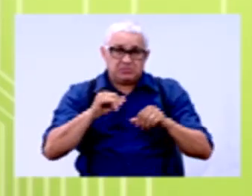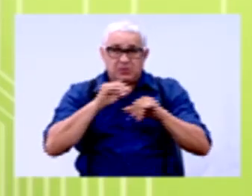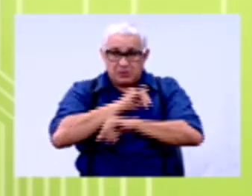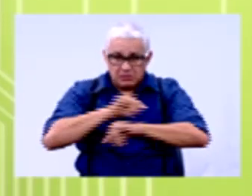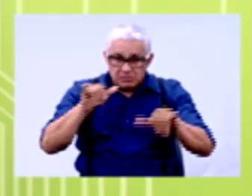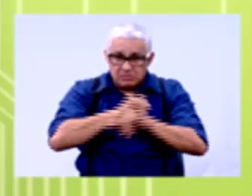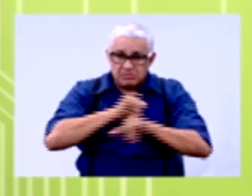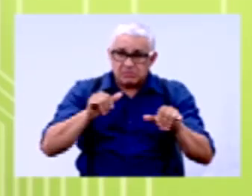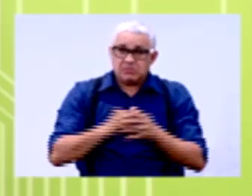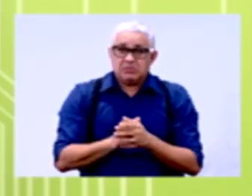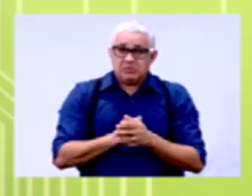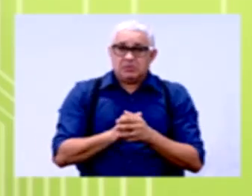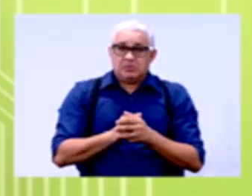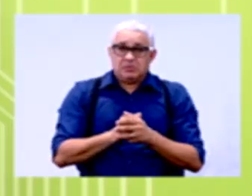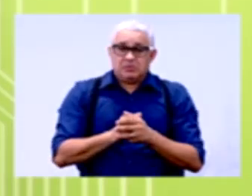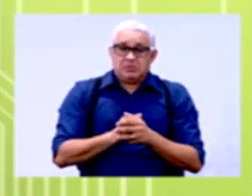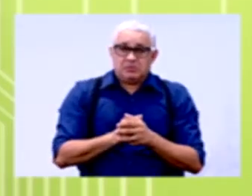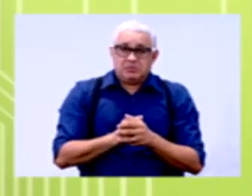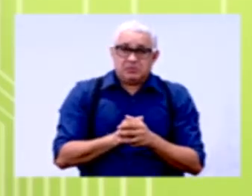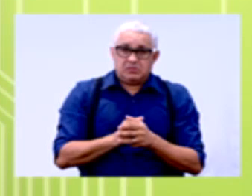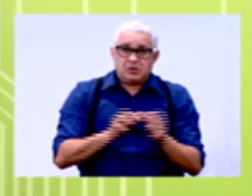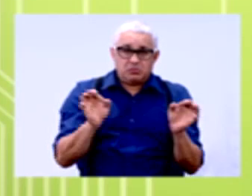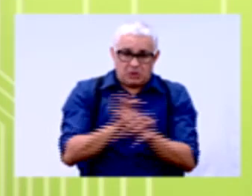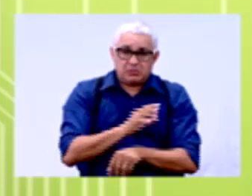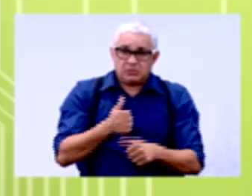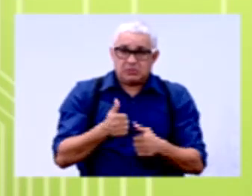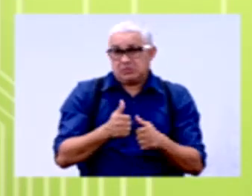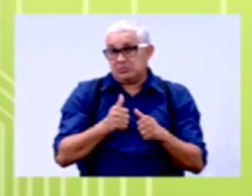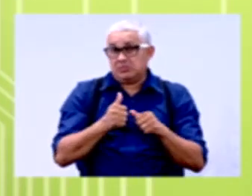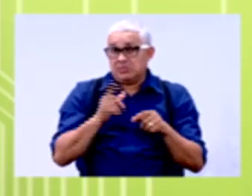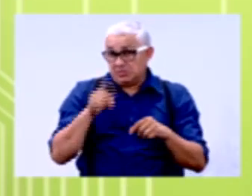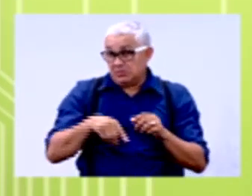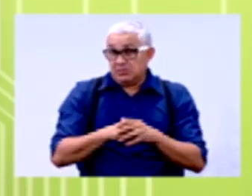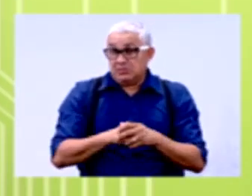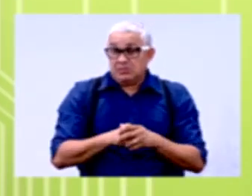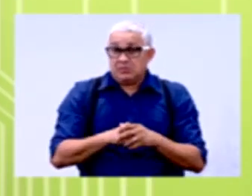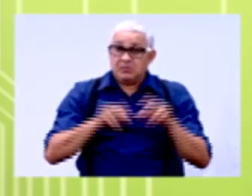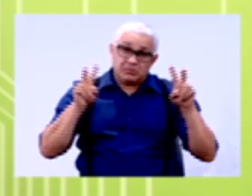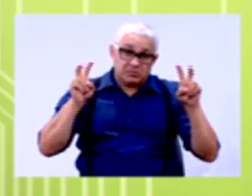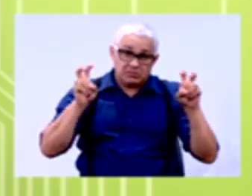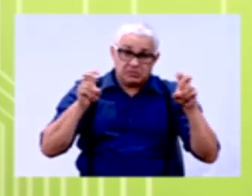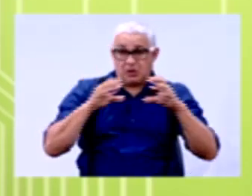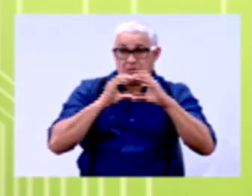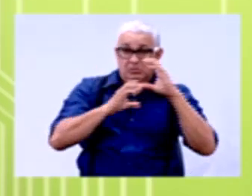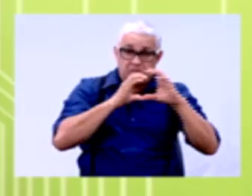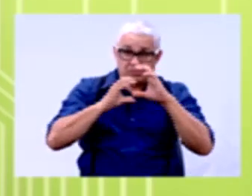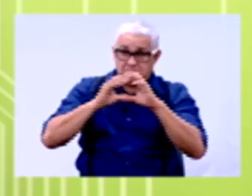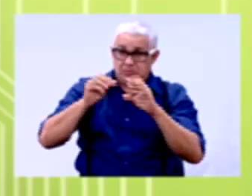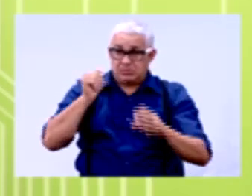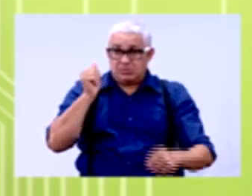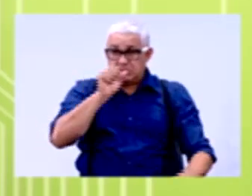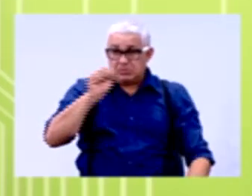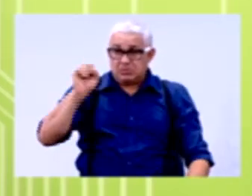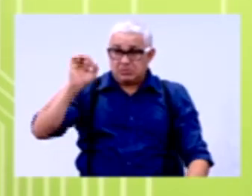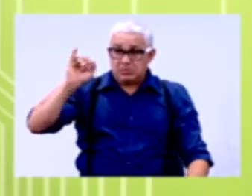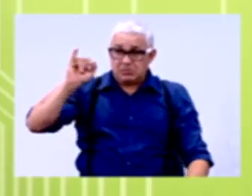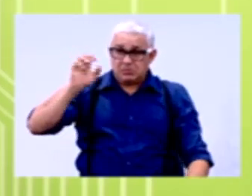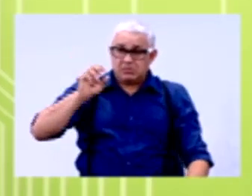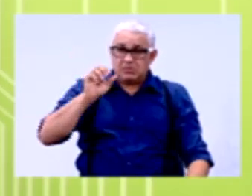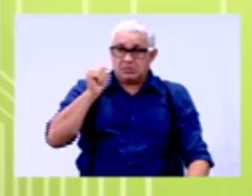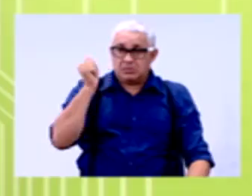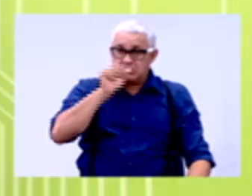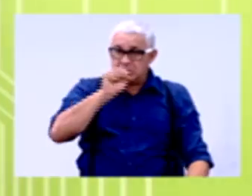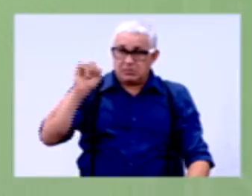sido inseridas com sucesso ou não, devolvendo a mensagem. Então, basicamente, a gente falou sobre isso, sobre essa comunicação assíncrona na aula